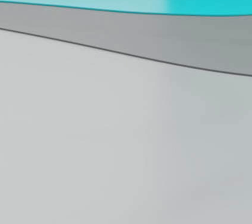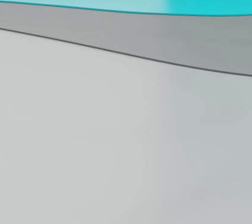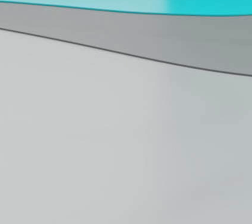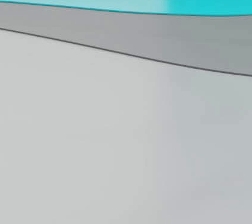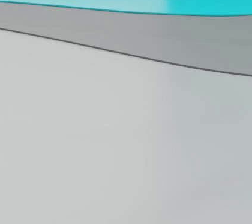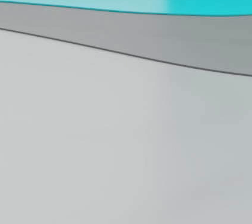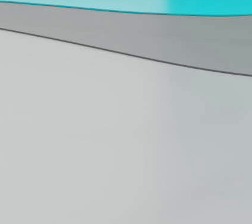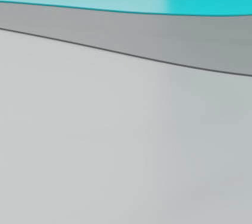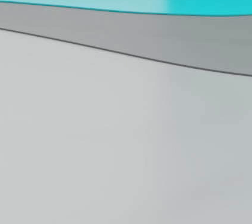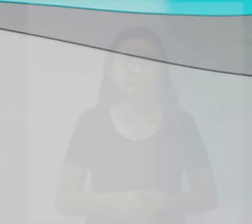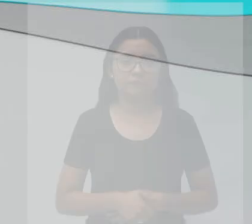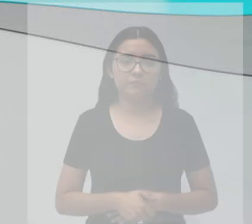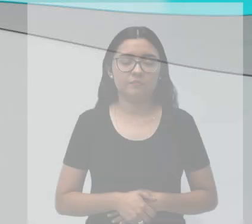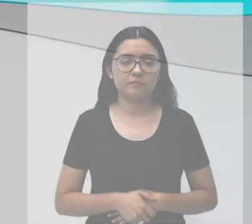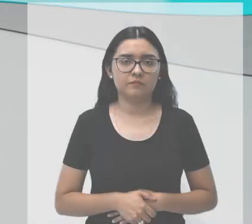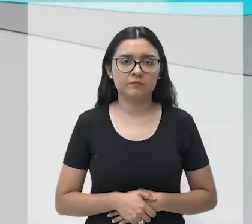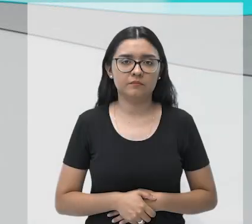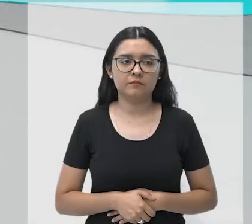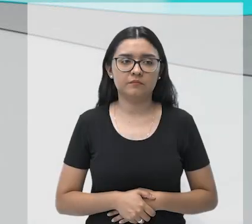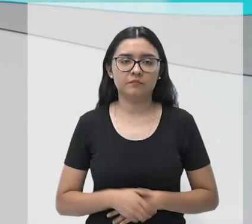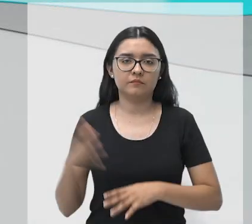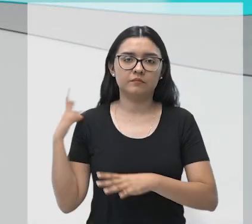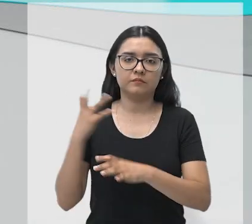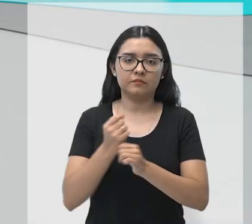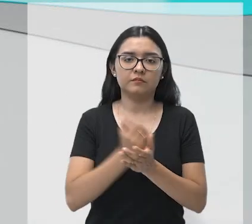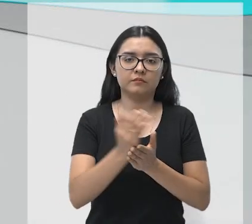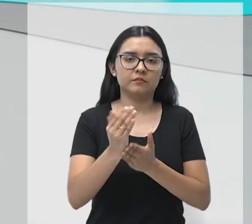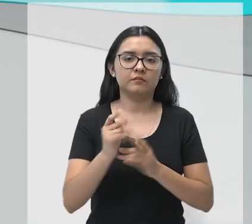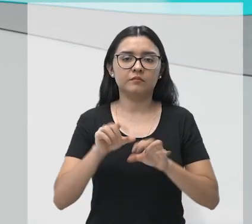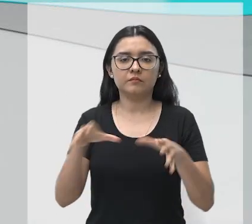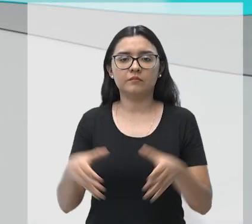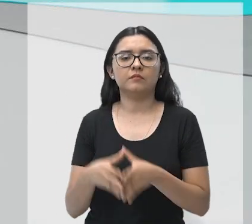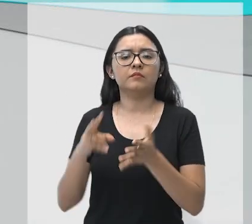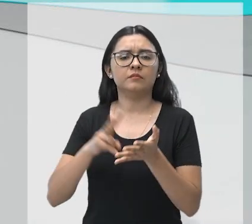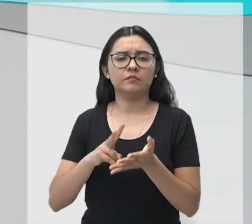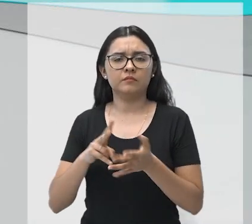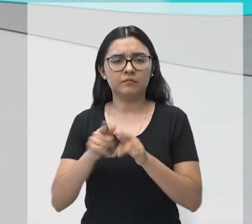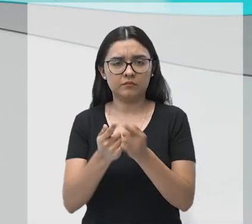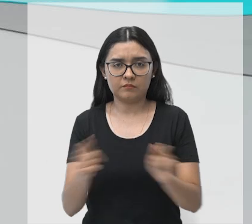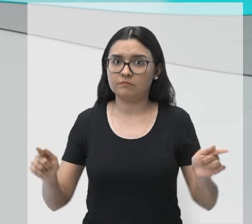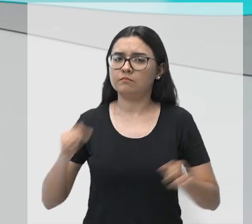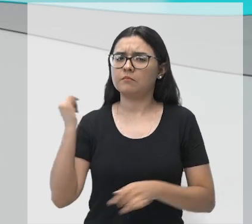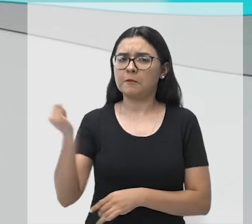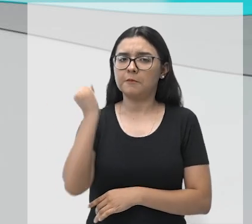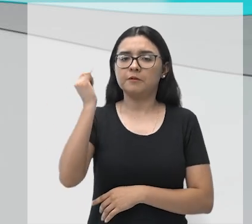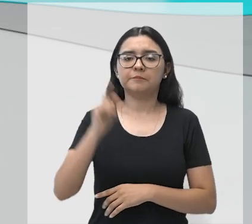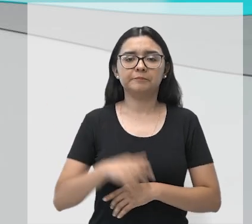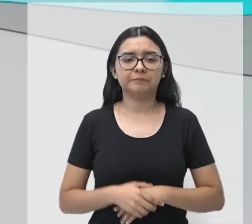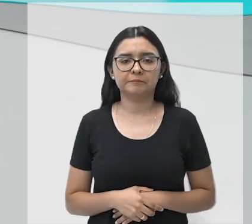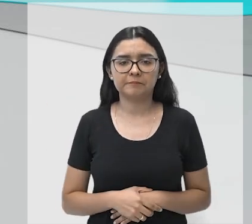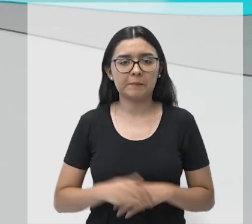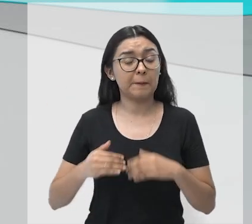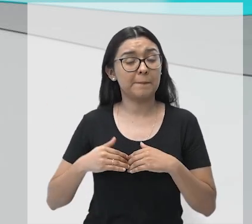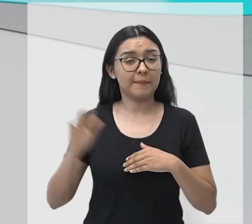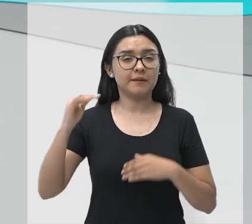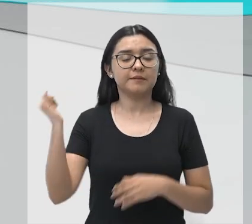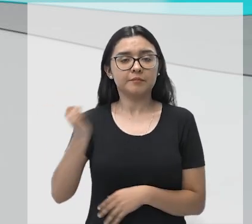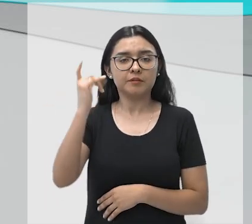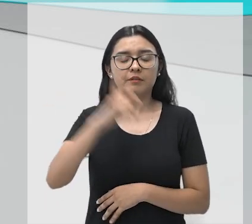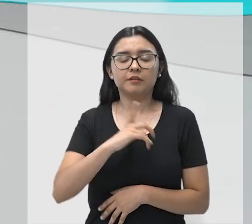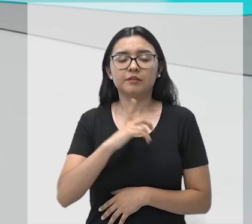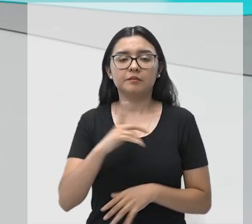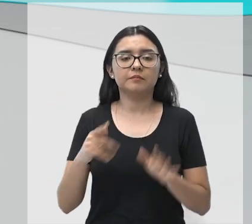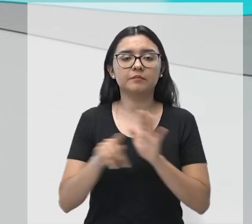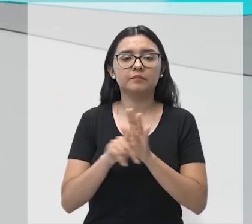A nossa revisão, então, vai iniciar falando de uma classe gramatical que é extremamente importante. É a classe gramatical mais importante que